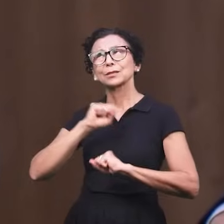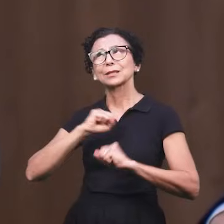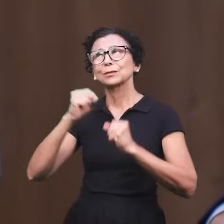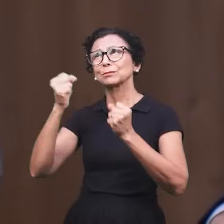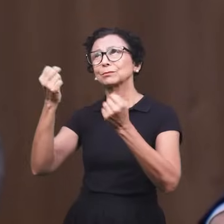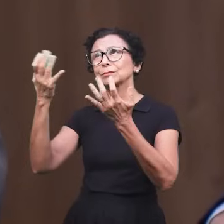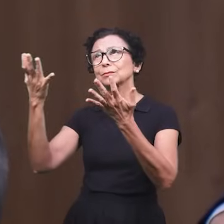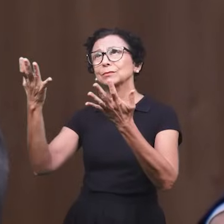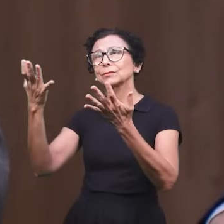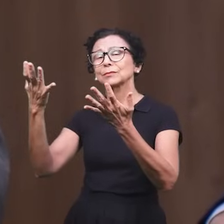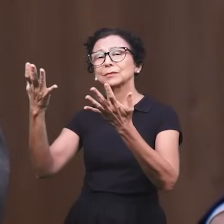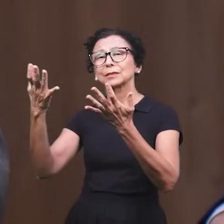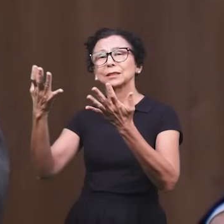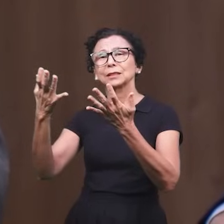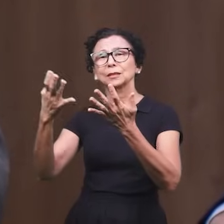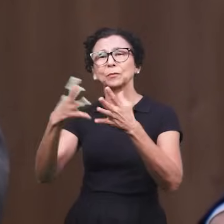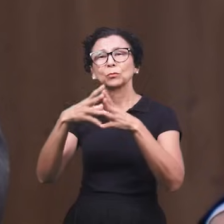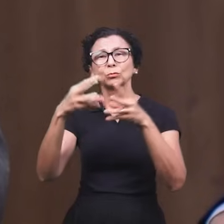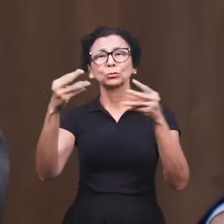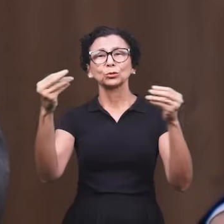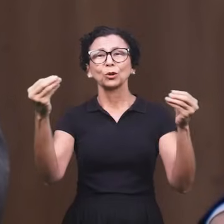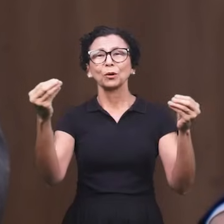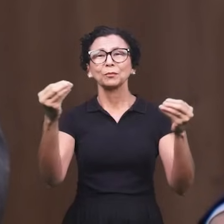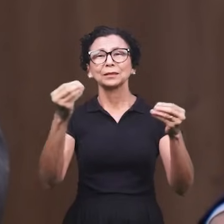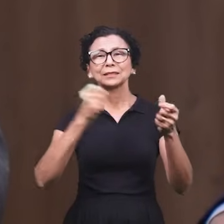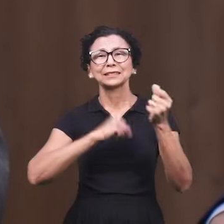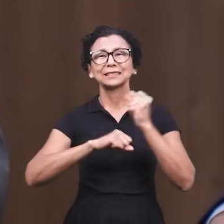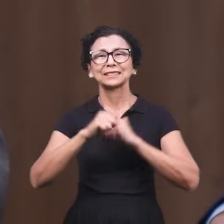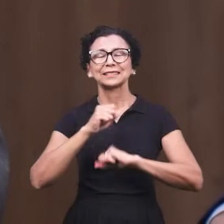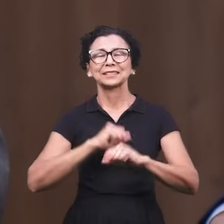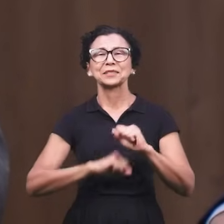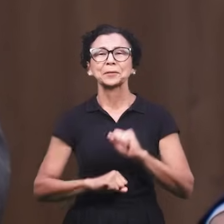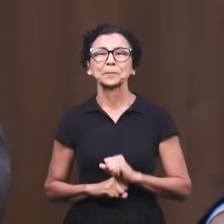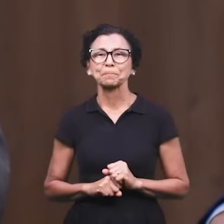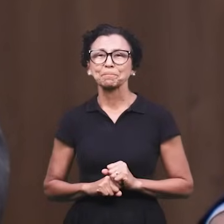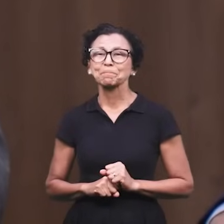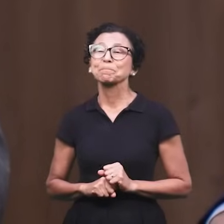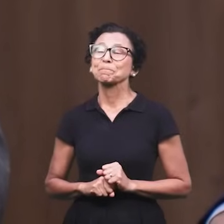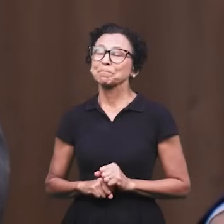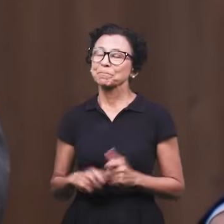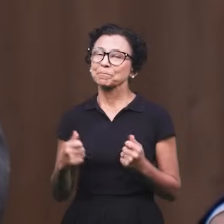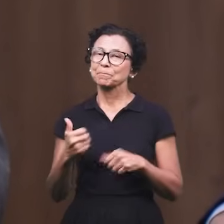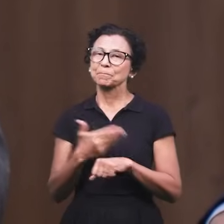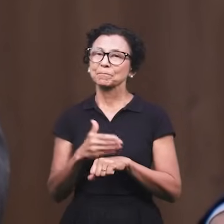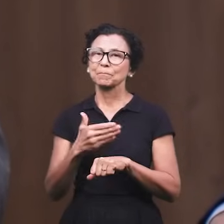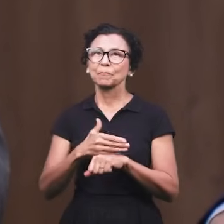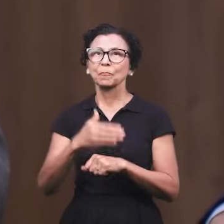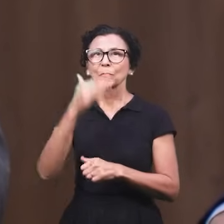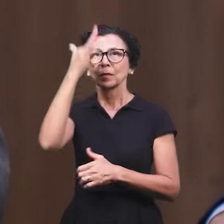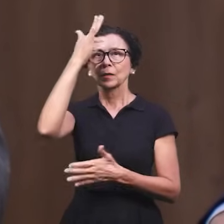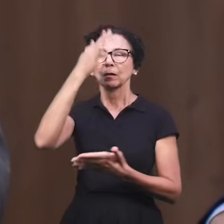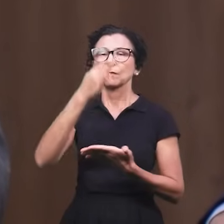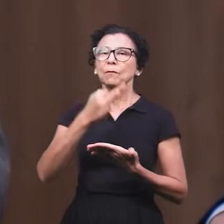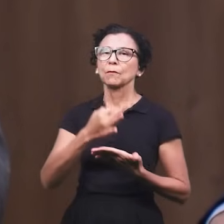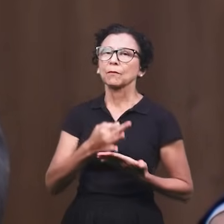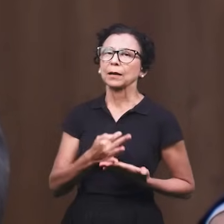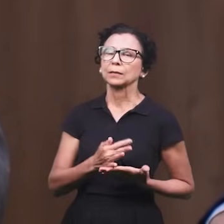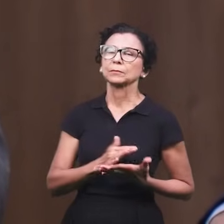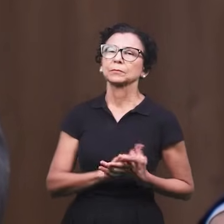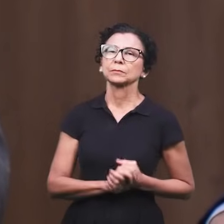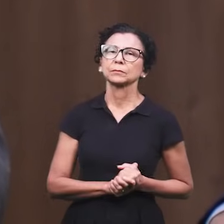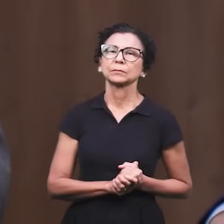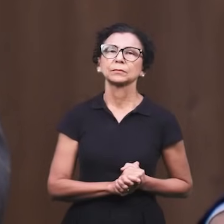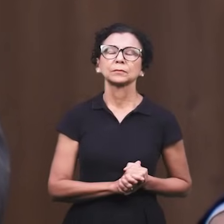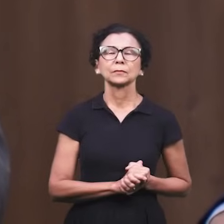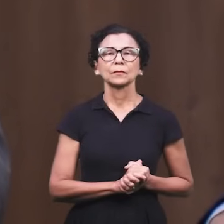E ela vai embora. Se você aprender a exercitar a fé e no momento da ansiedade você ir aos pés do Senhor, Ele